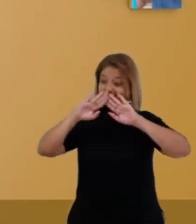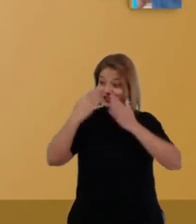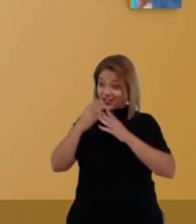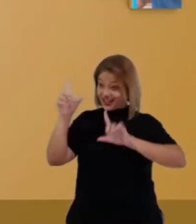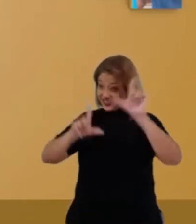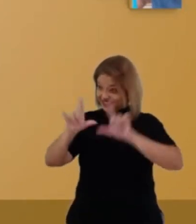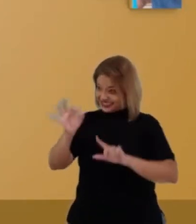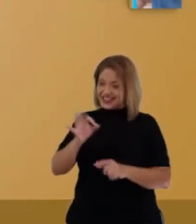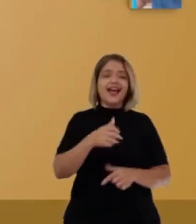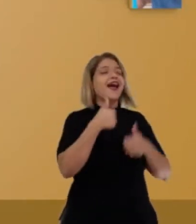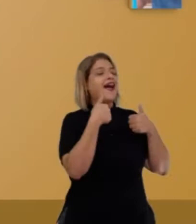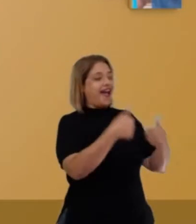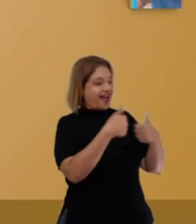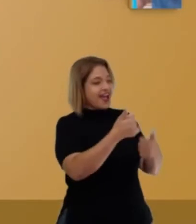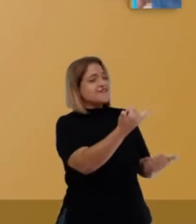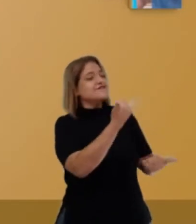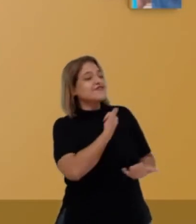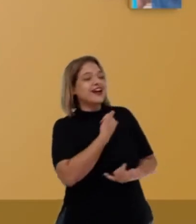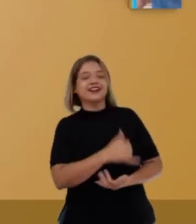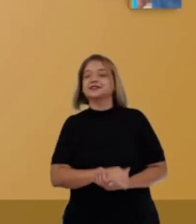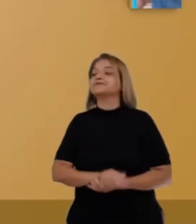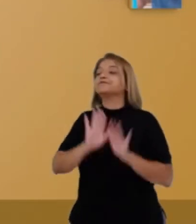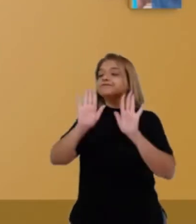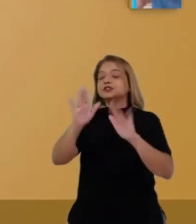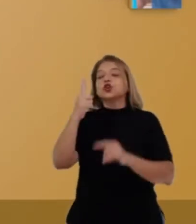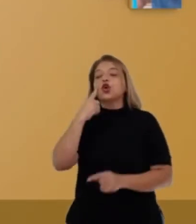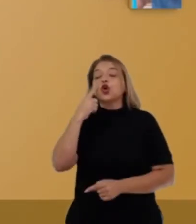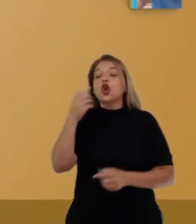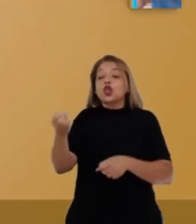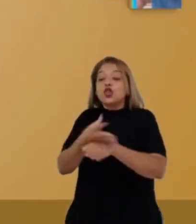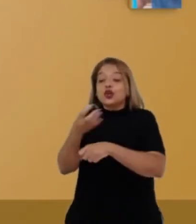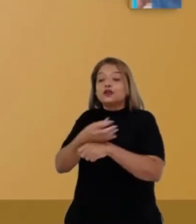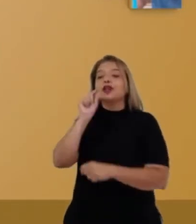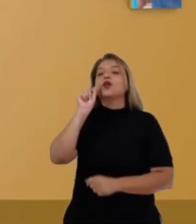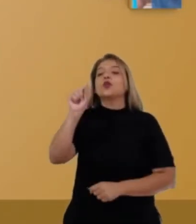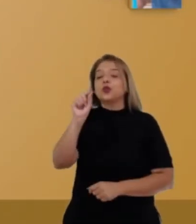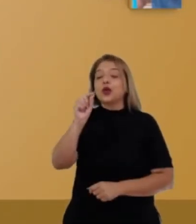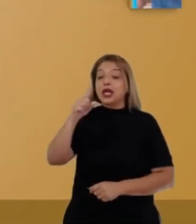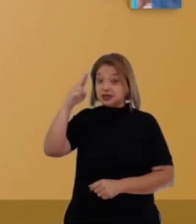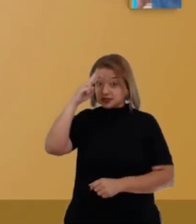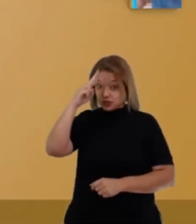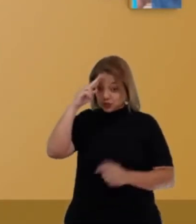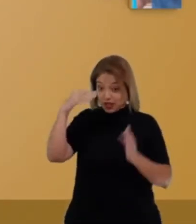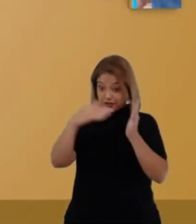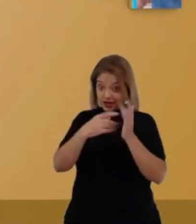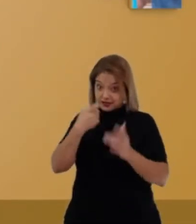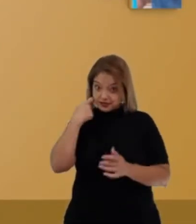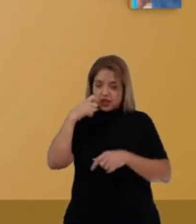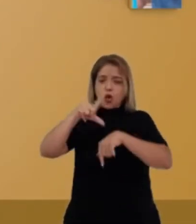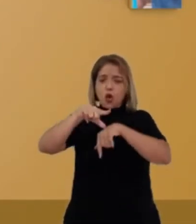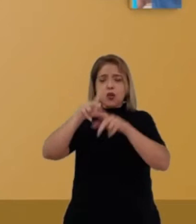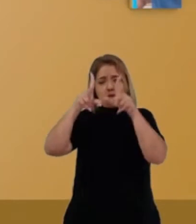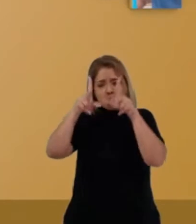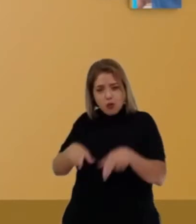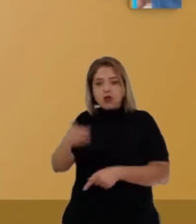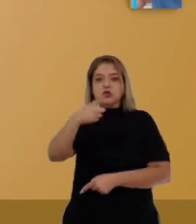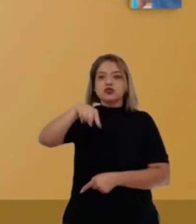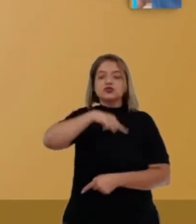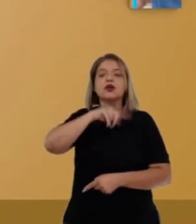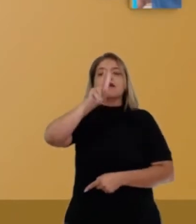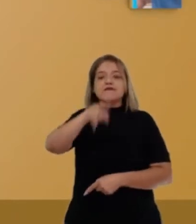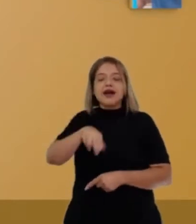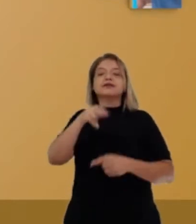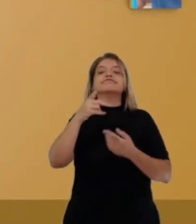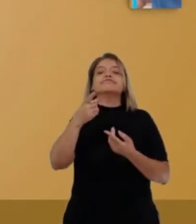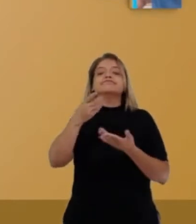não é isso? Sim, Professora Isabel. Então, conta pra gente. Olha só, gente, a novidade é a seguinte: de segunda a sexta-feira, nesse mesmo horário, teremos um